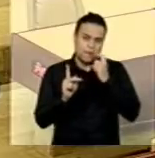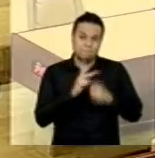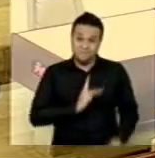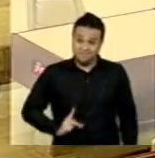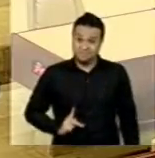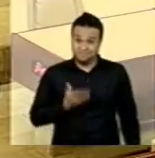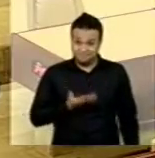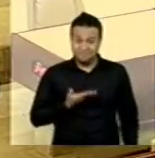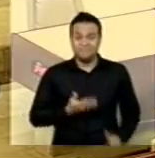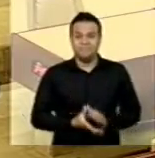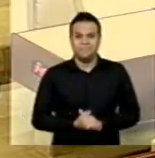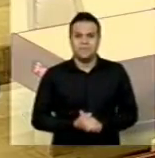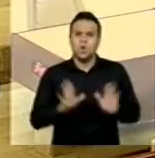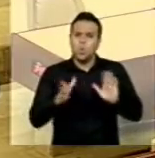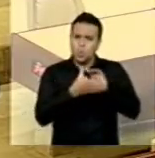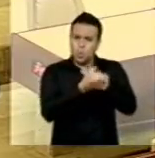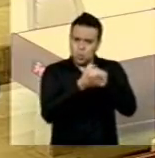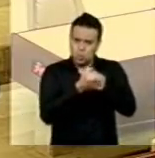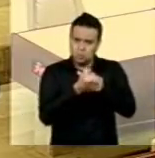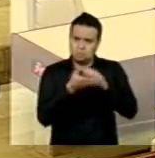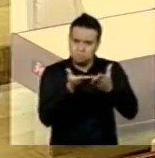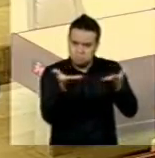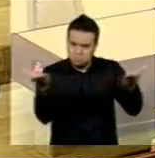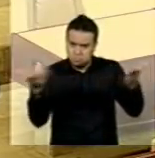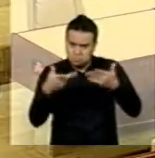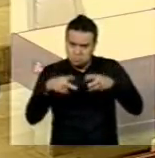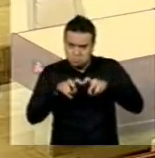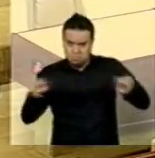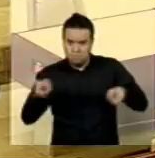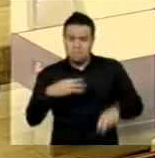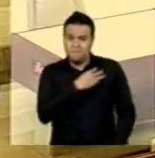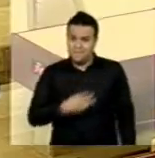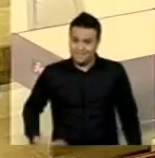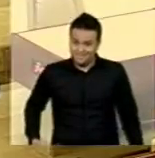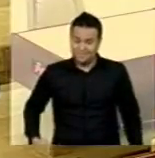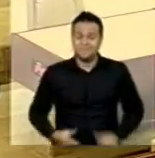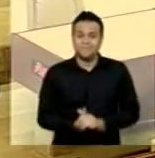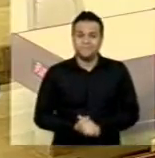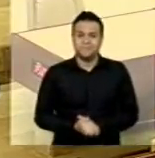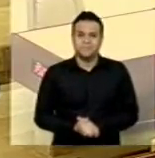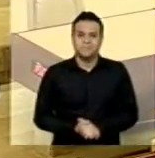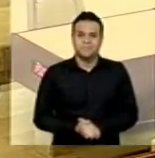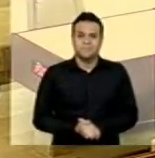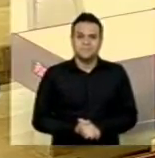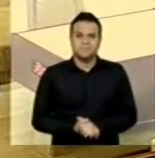da qual estendo os meus cumprimentos aos ilustres integrantes dessa colenda corte.